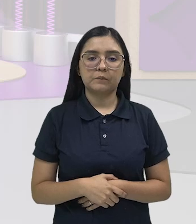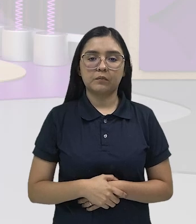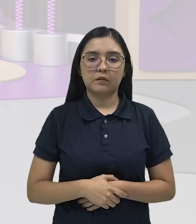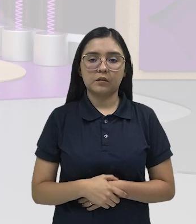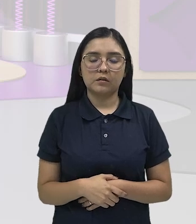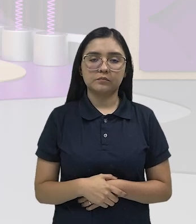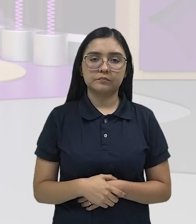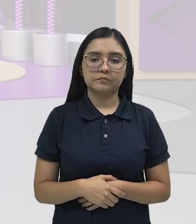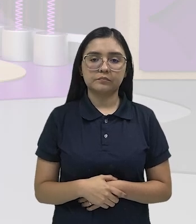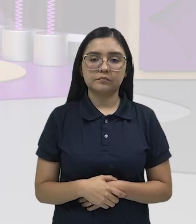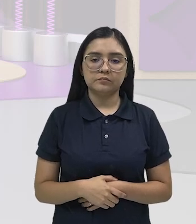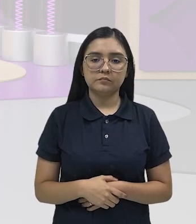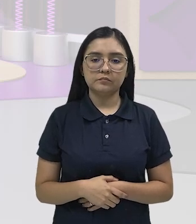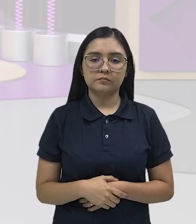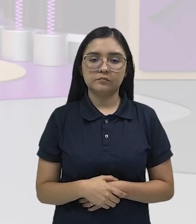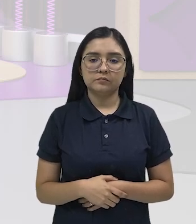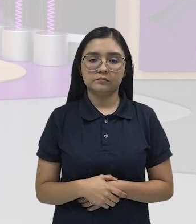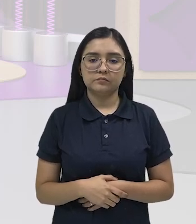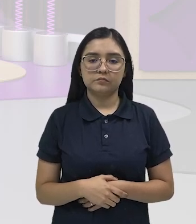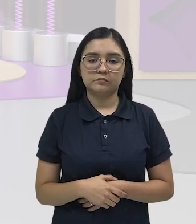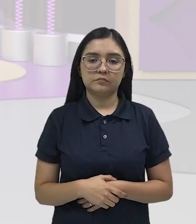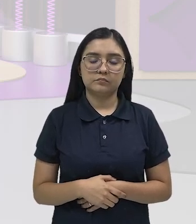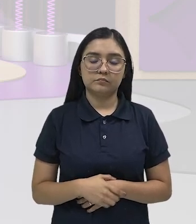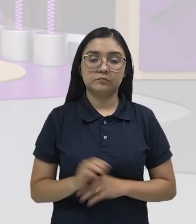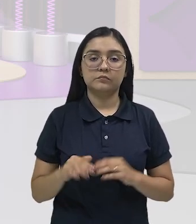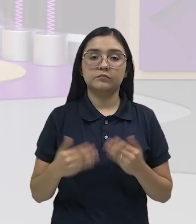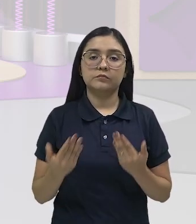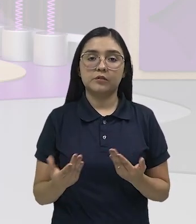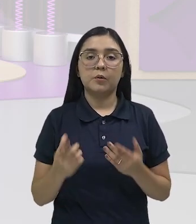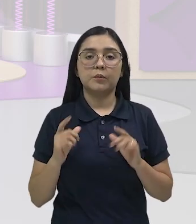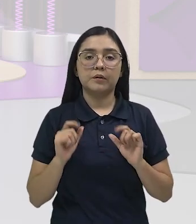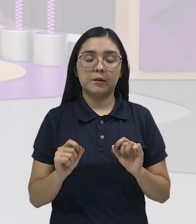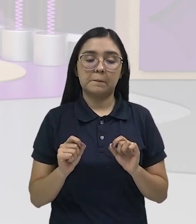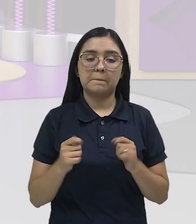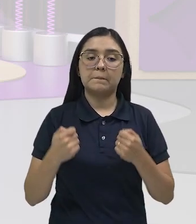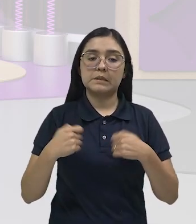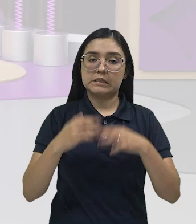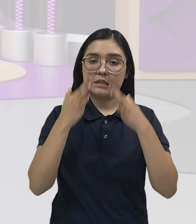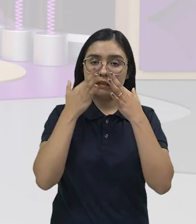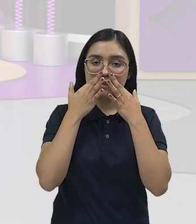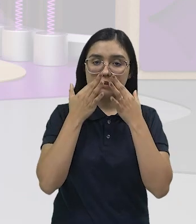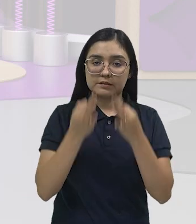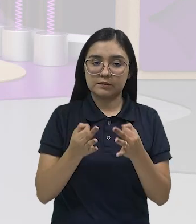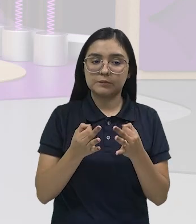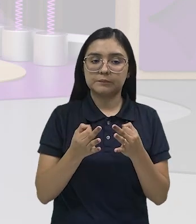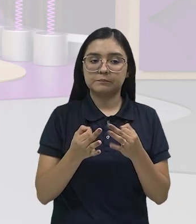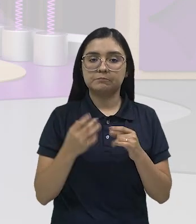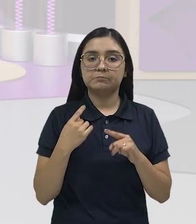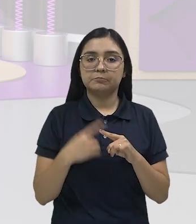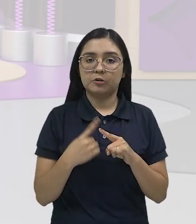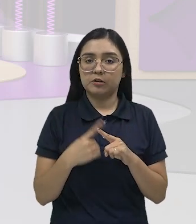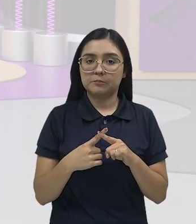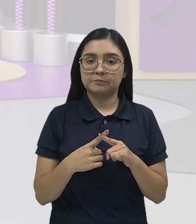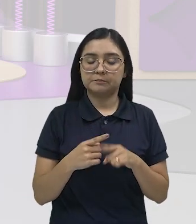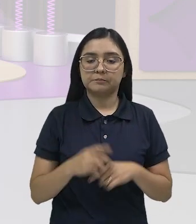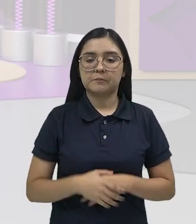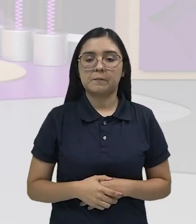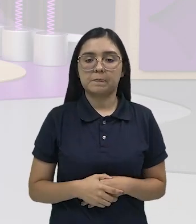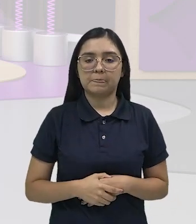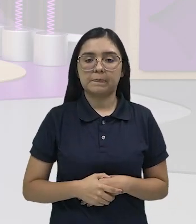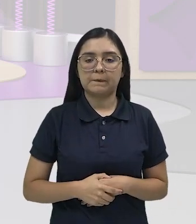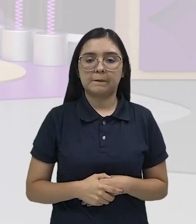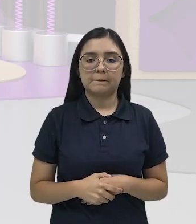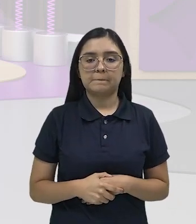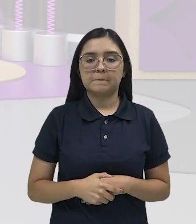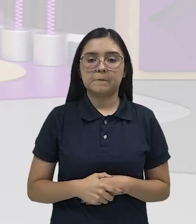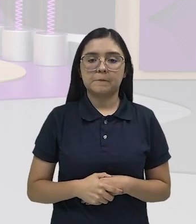Então, aí, olha só, aí você deve ter cuidado. Por quê? Ó, se você for pegar a primeira letra,